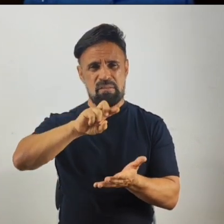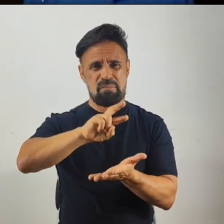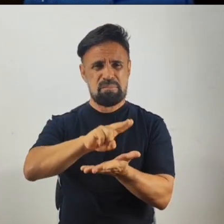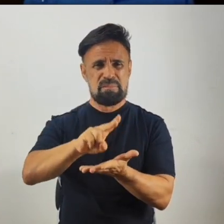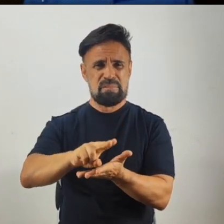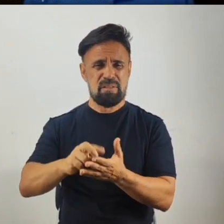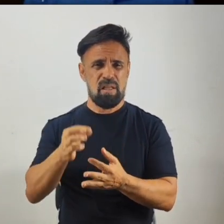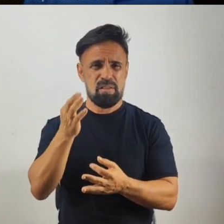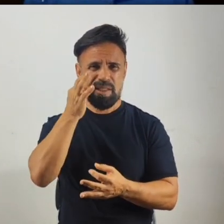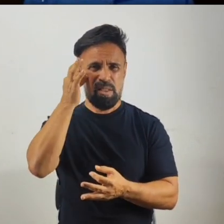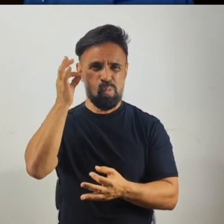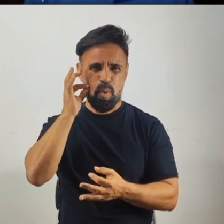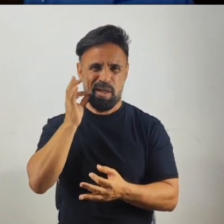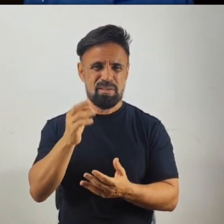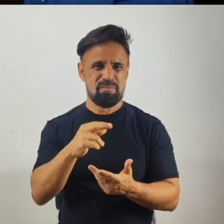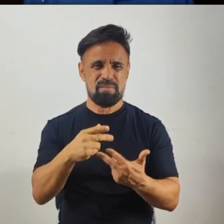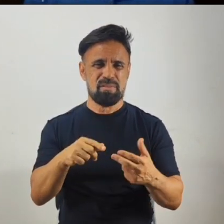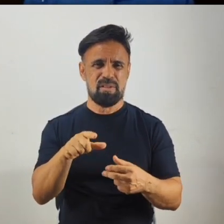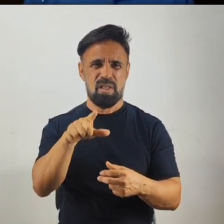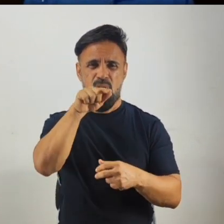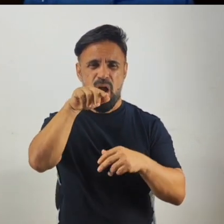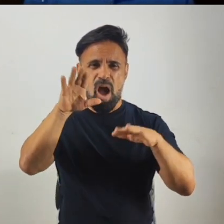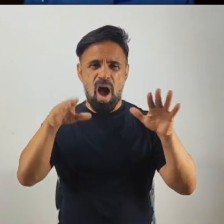formigas, insetos, baratas,